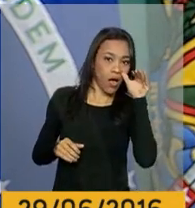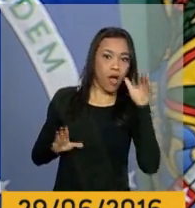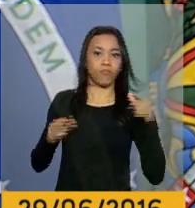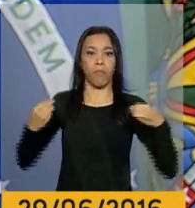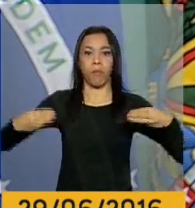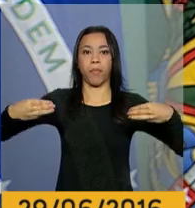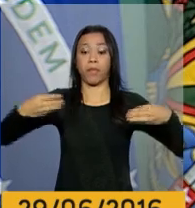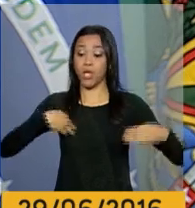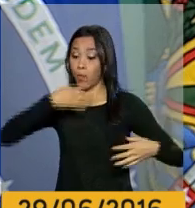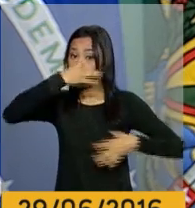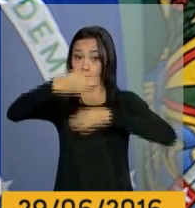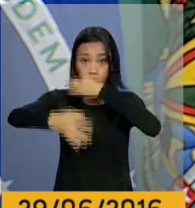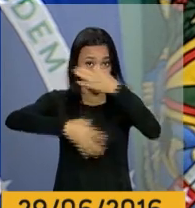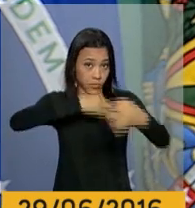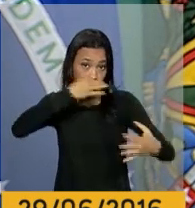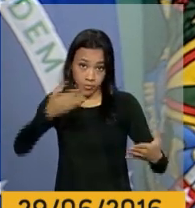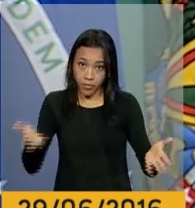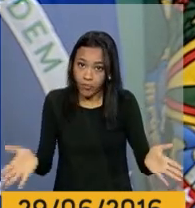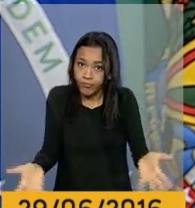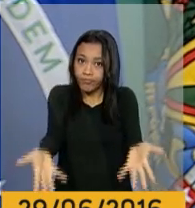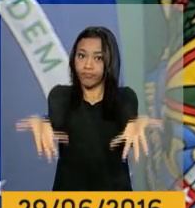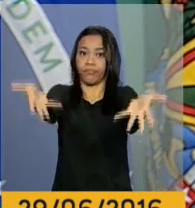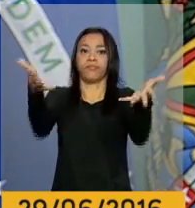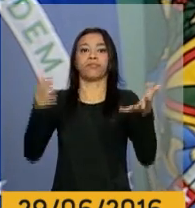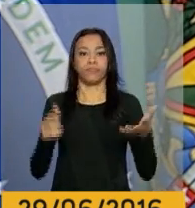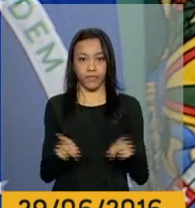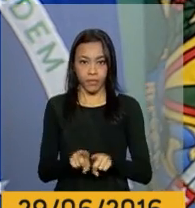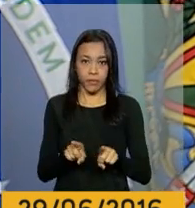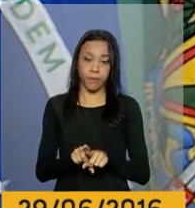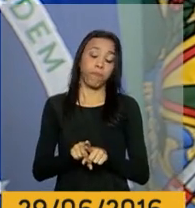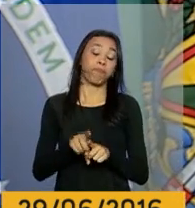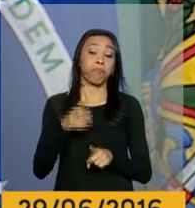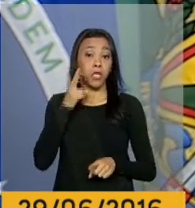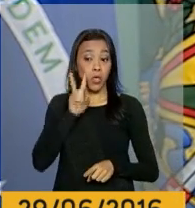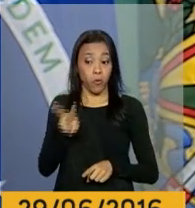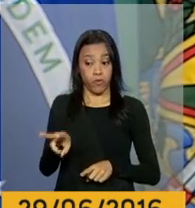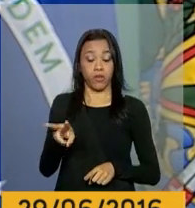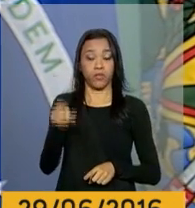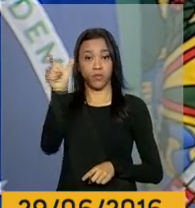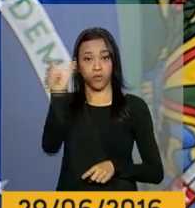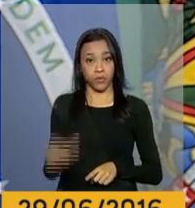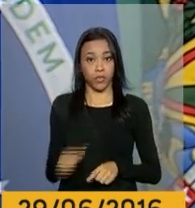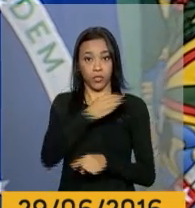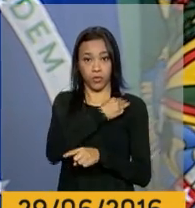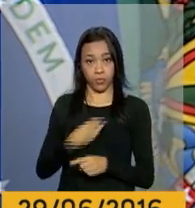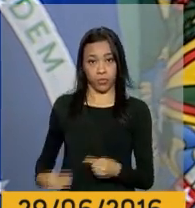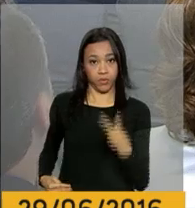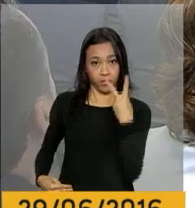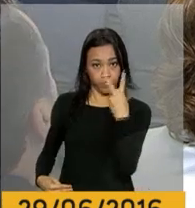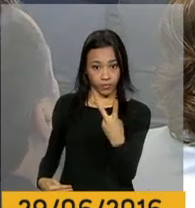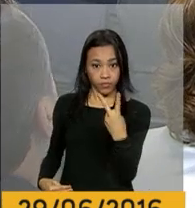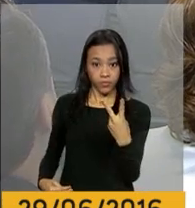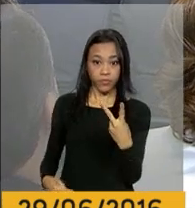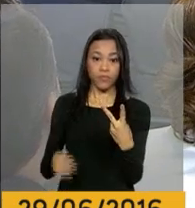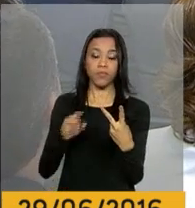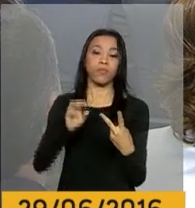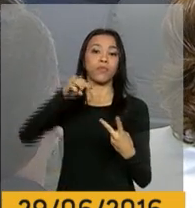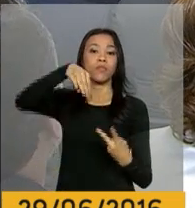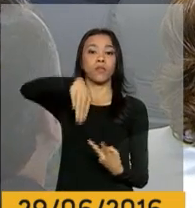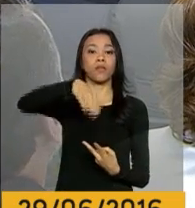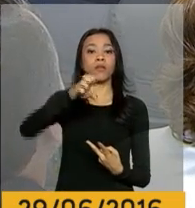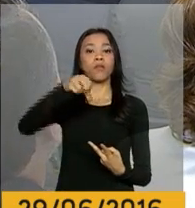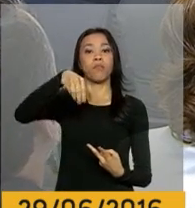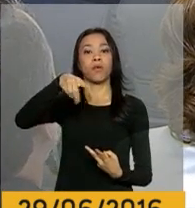fazer as sugestões que deva fazer. E vejam que o Mendonça Filho e o Osmar Terra